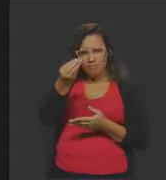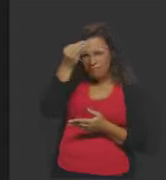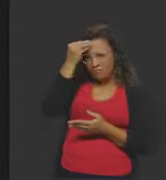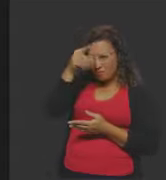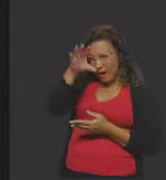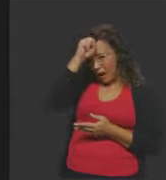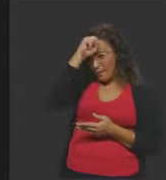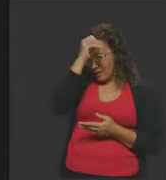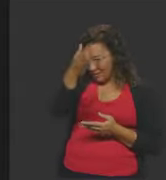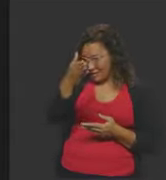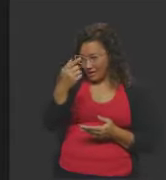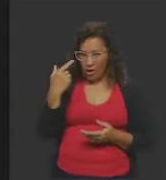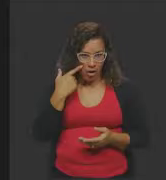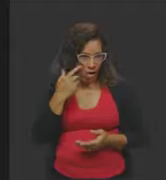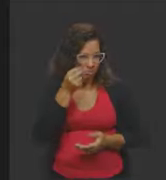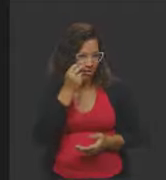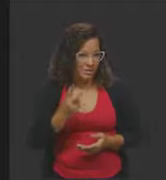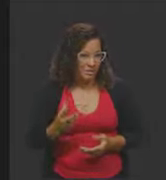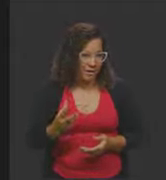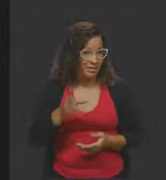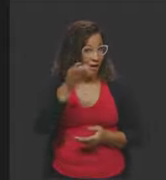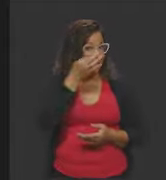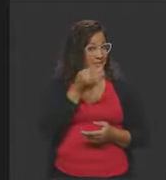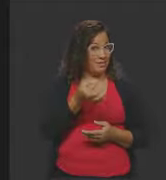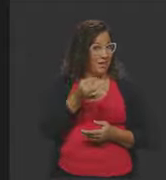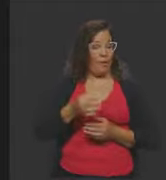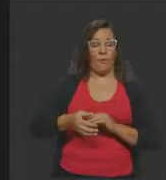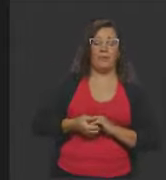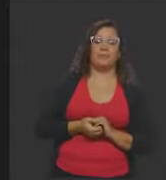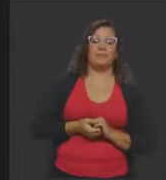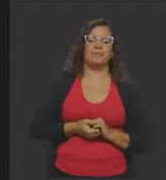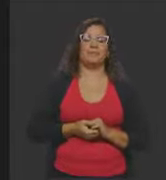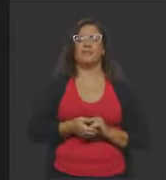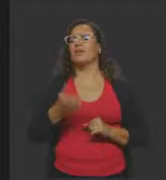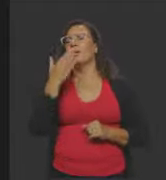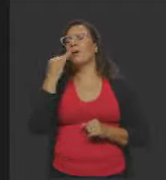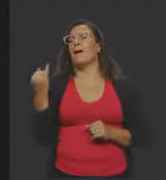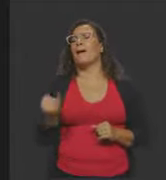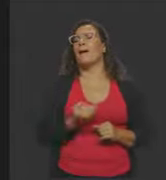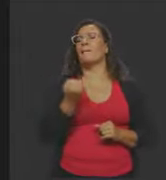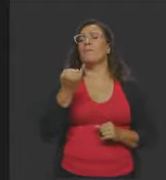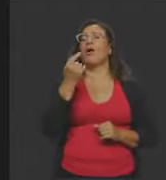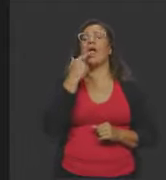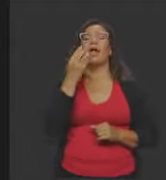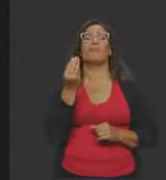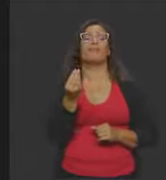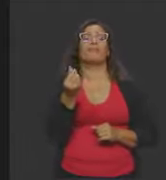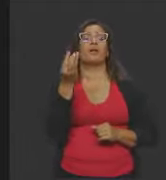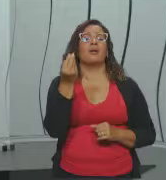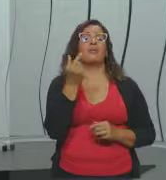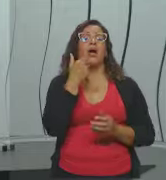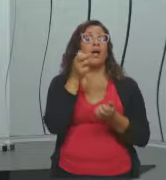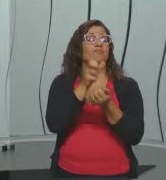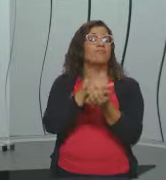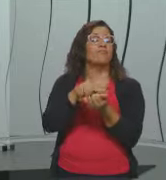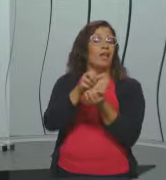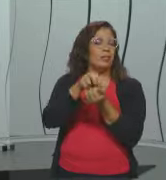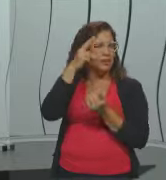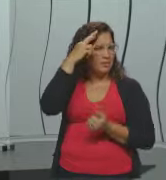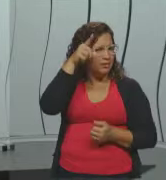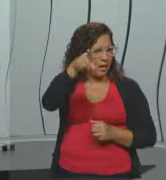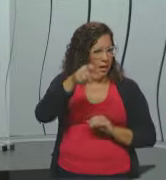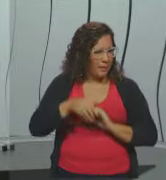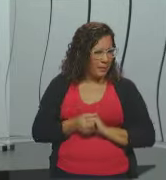que eu falei. Vamos ver, fica esperto aí e preste atenção. Ó. Qual a importância da saliva na digestão de alimentos? Você se